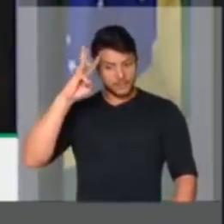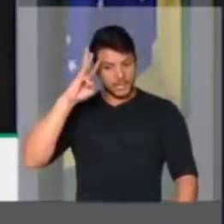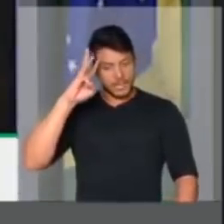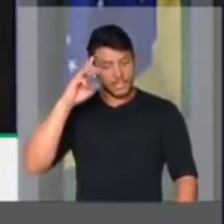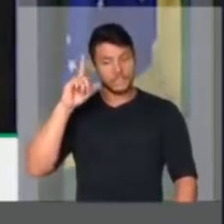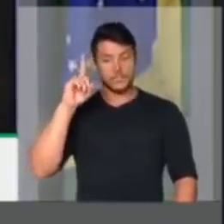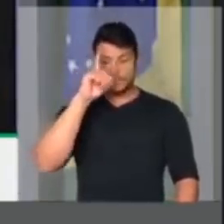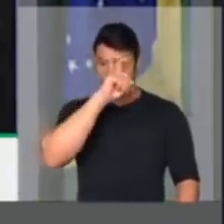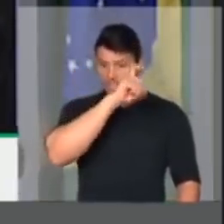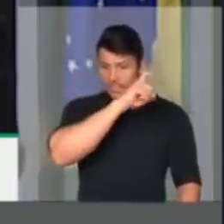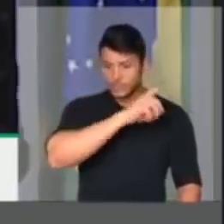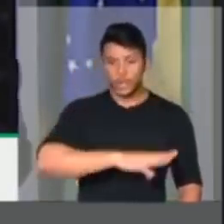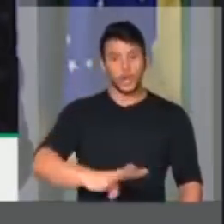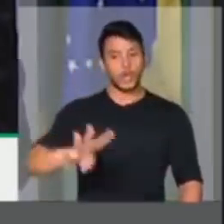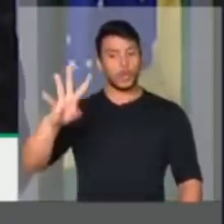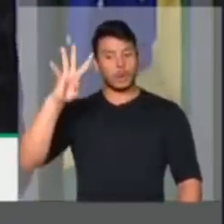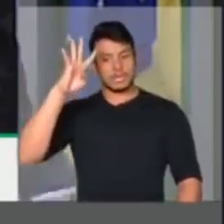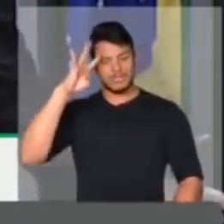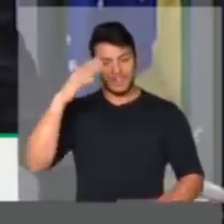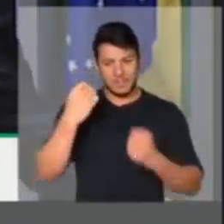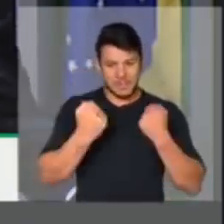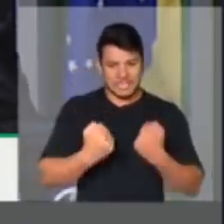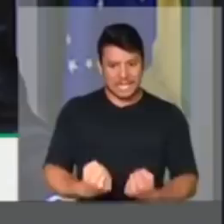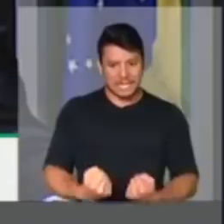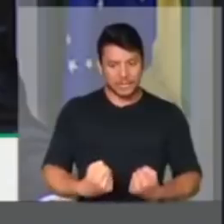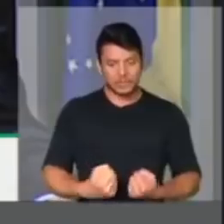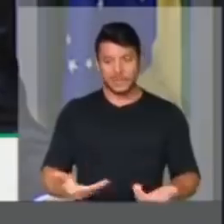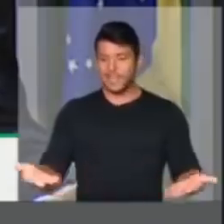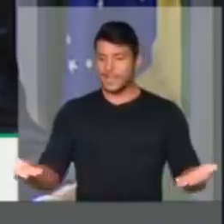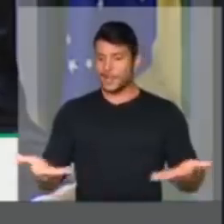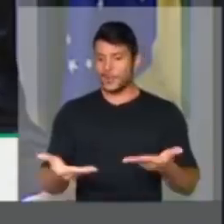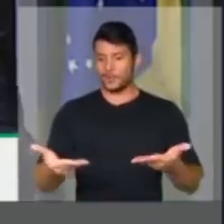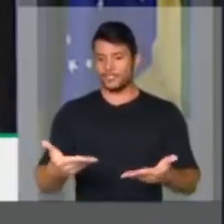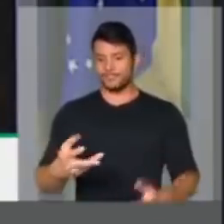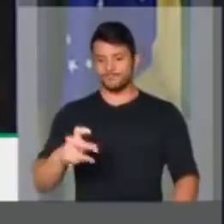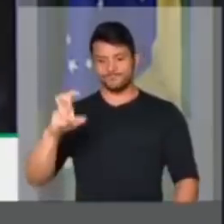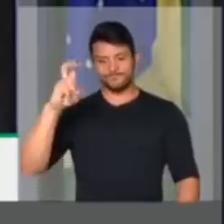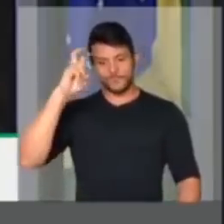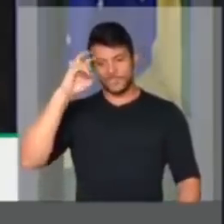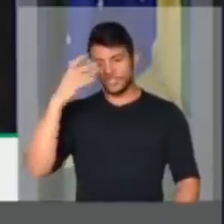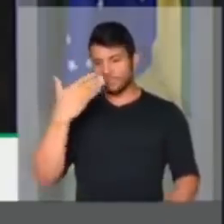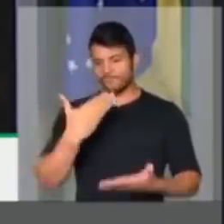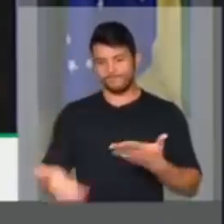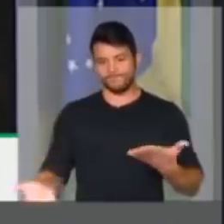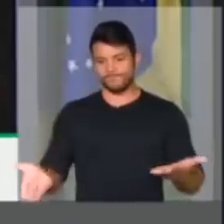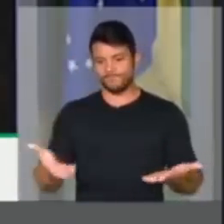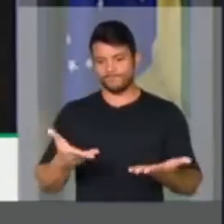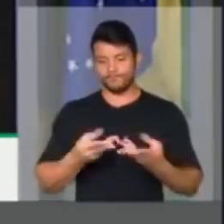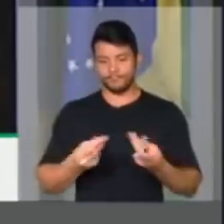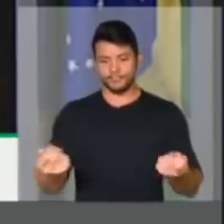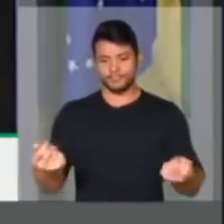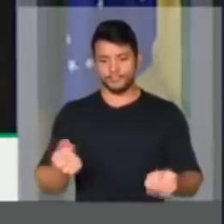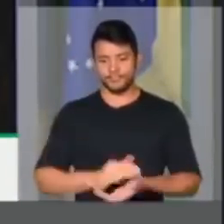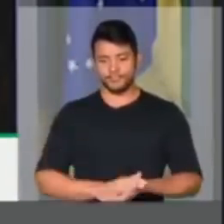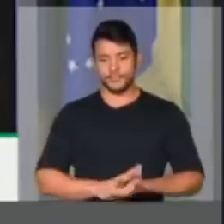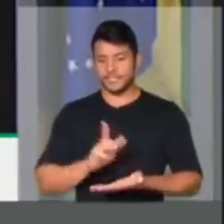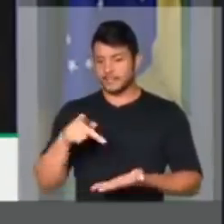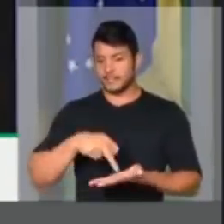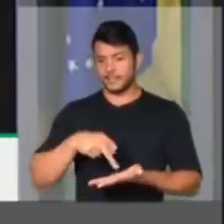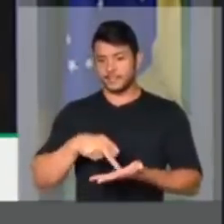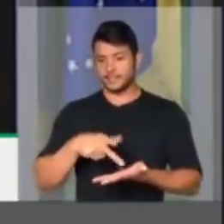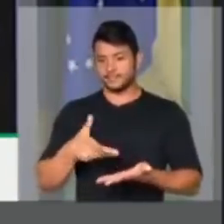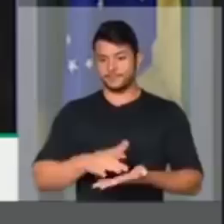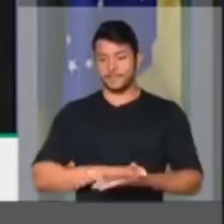difícil, a quarta-feira foi outro dia difícil e hoje um dia perdido. Esta é a